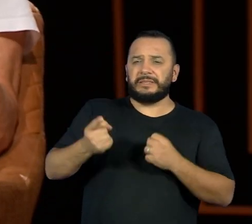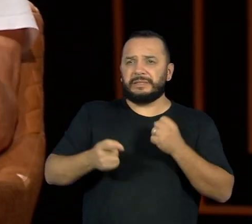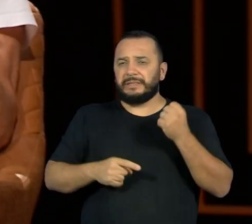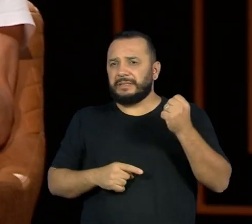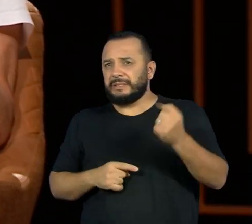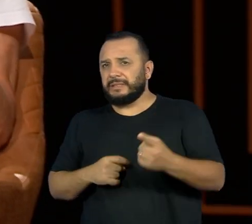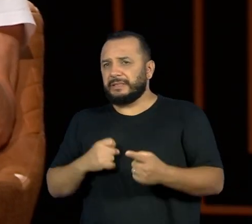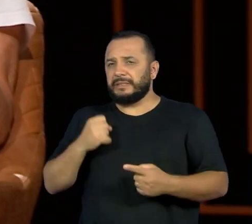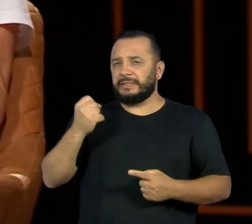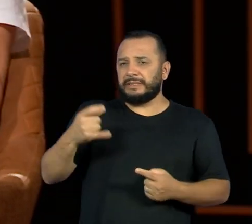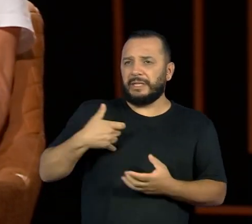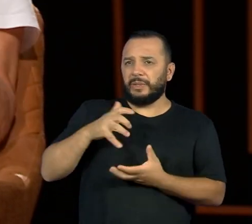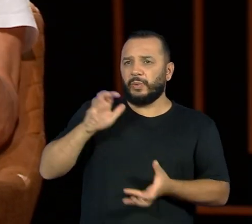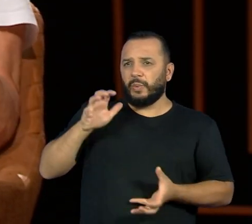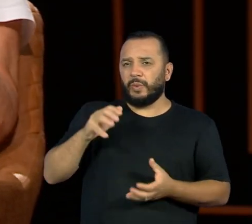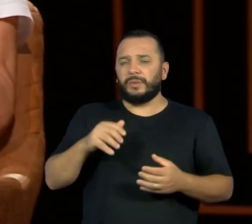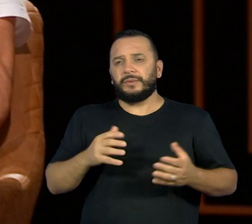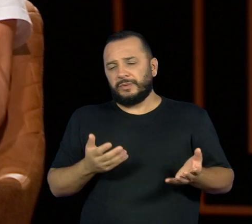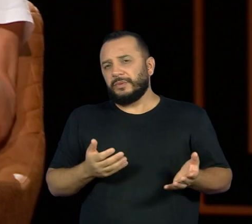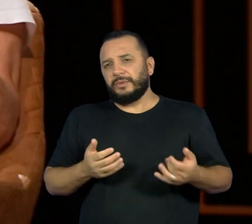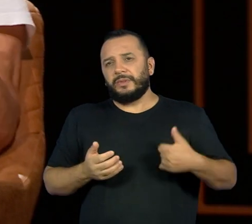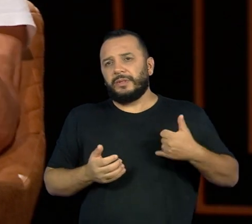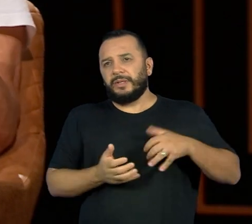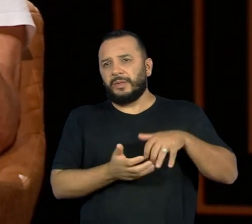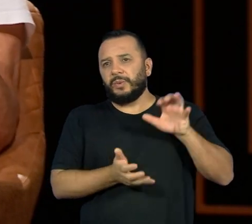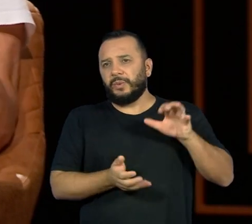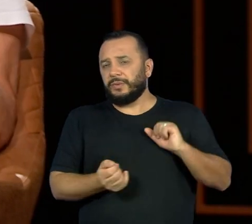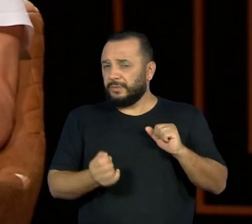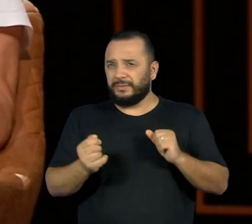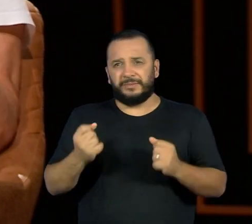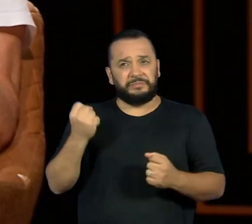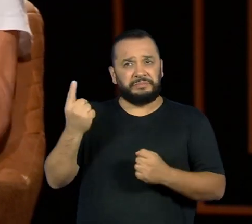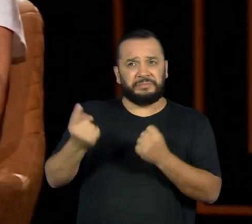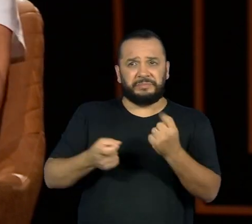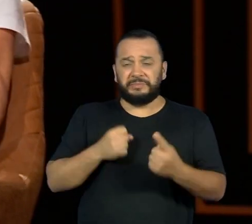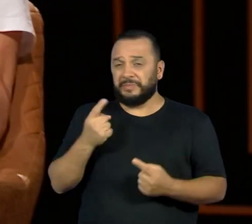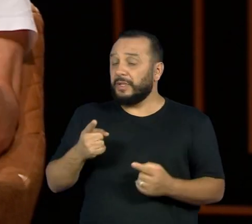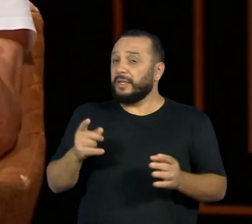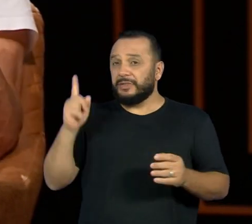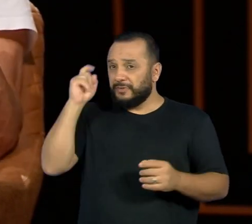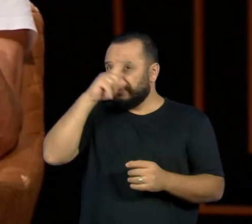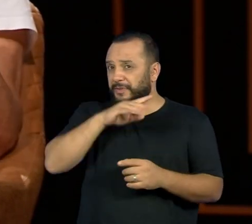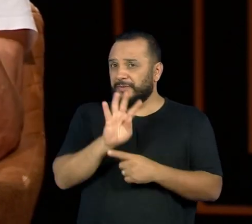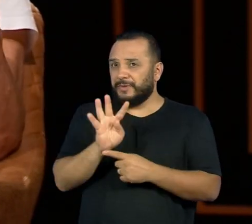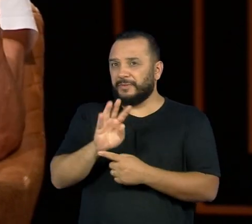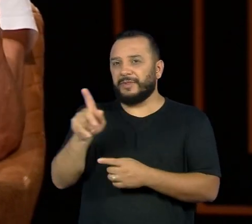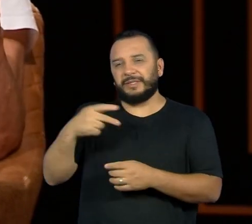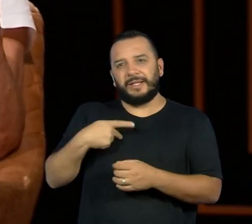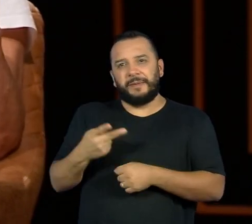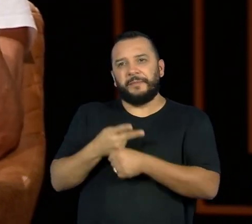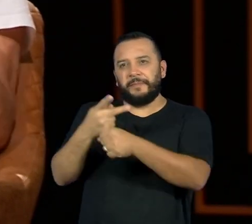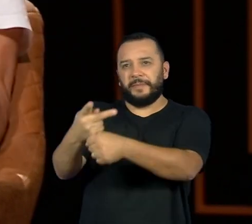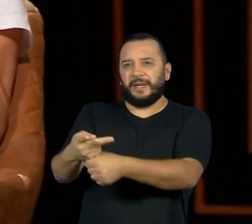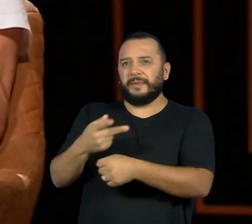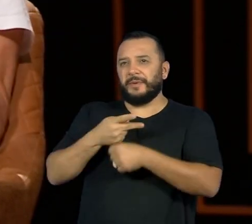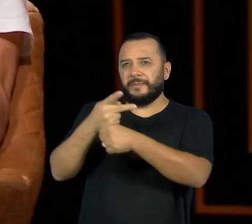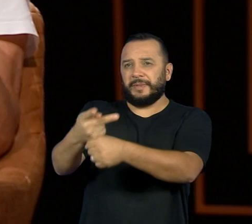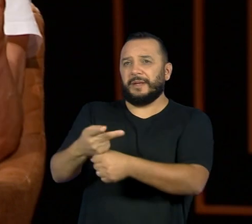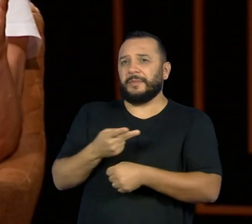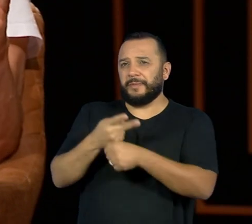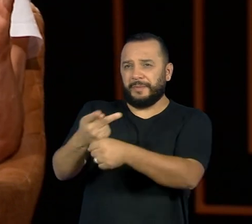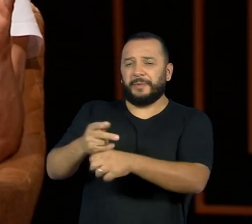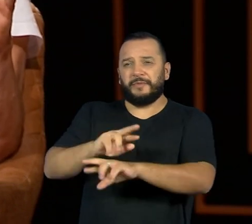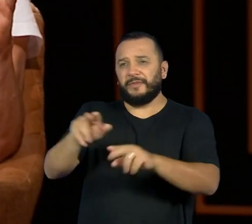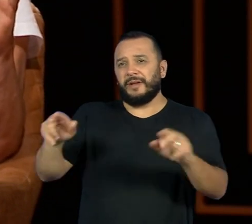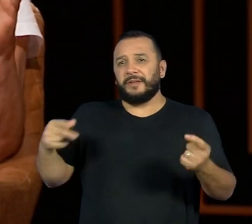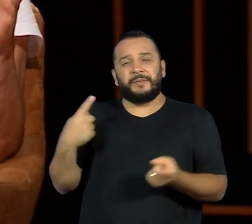difícil você ter um filme com... uma amiga minha disse assim, Clarice, que você ganha tudo quanto é prêmio de coadjuvante, porque a gente não vai